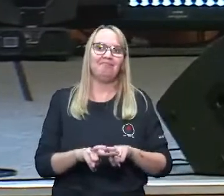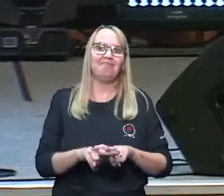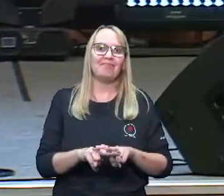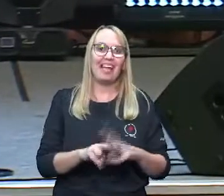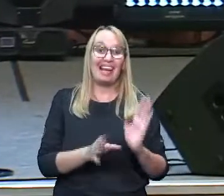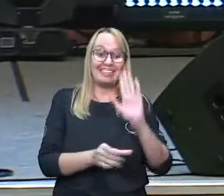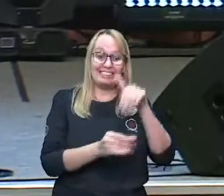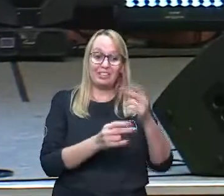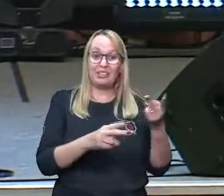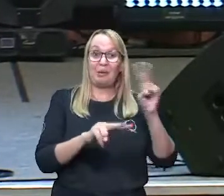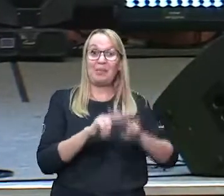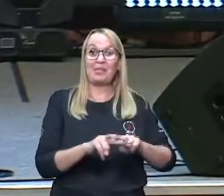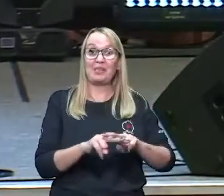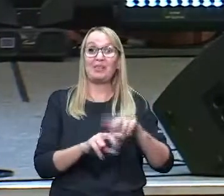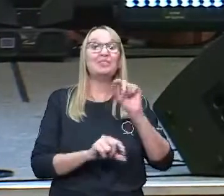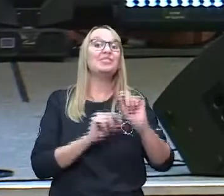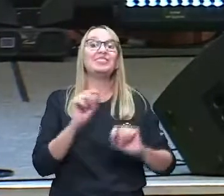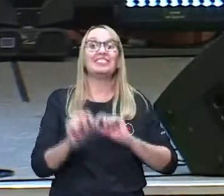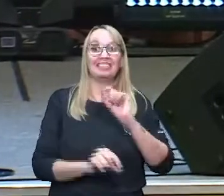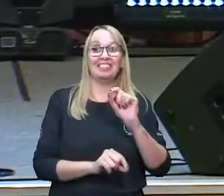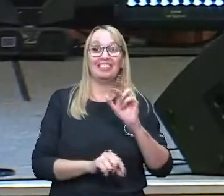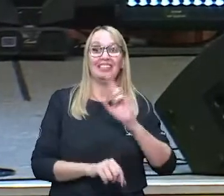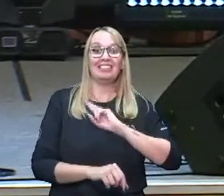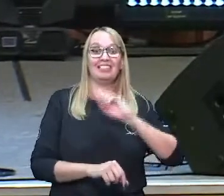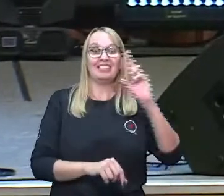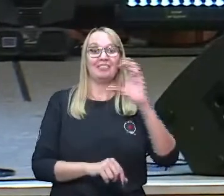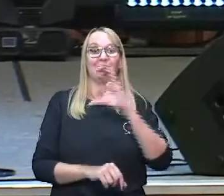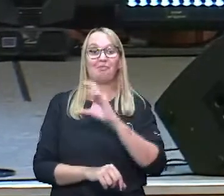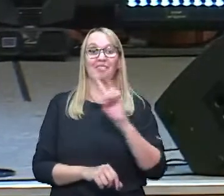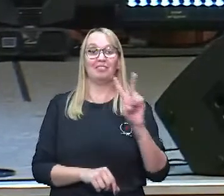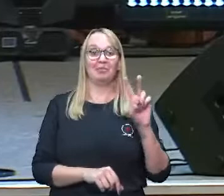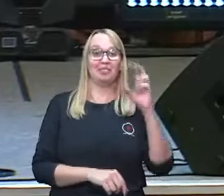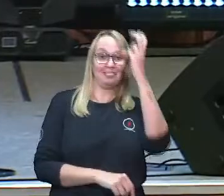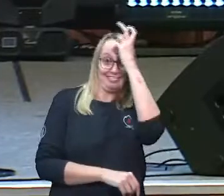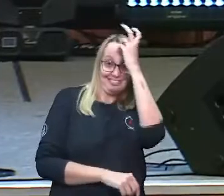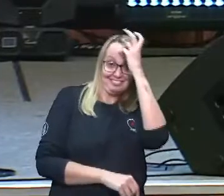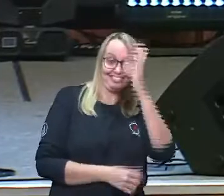prisão? Como diz meu amigo Cláudio Duarte, chefe do Comando Vermelho do Egito.